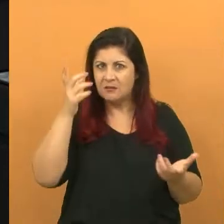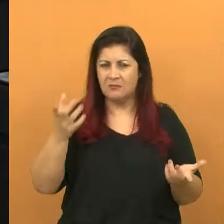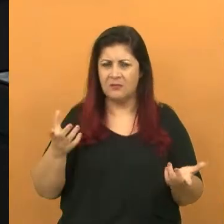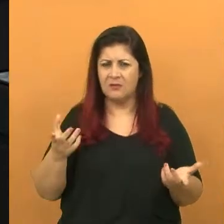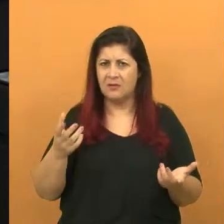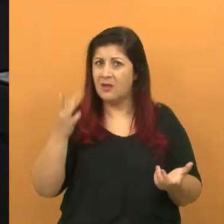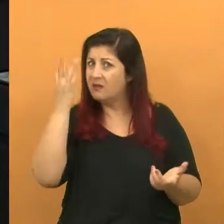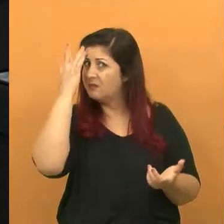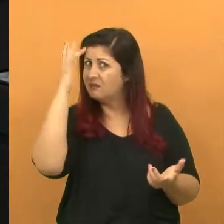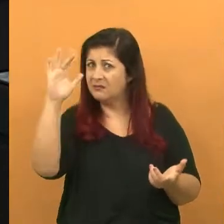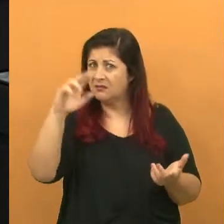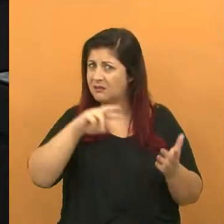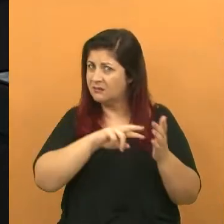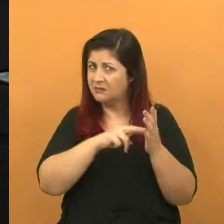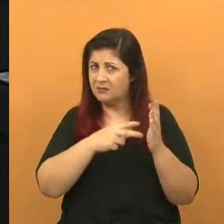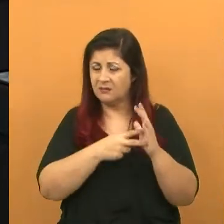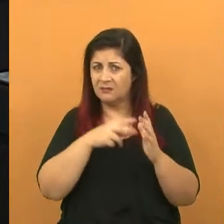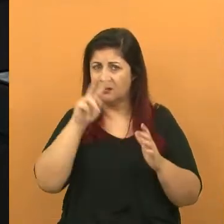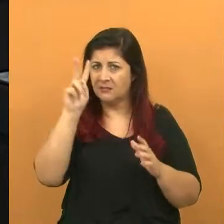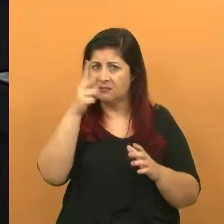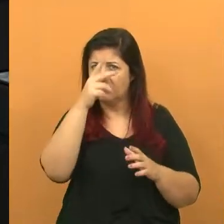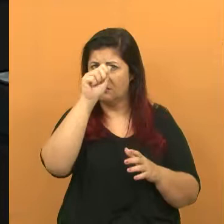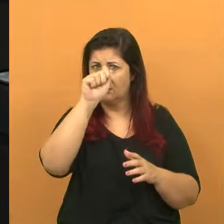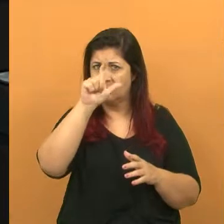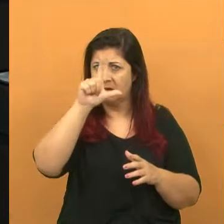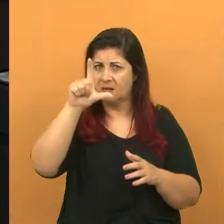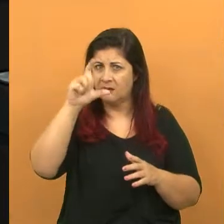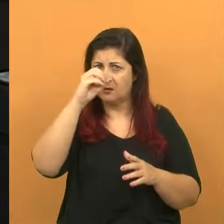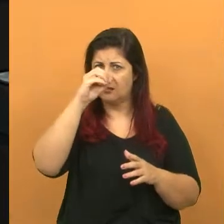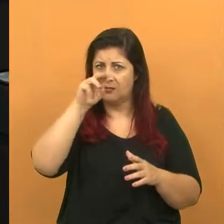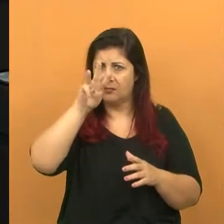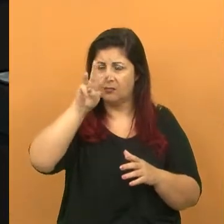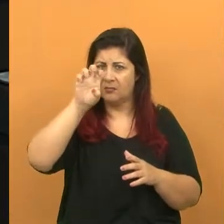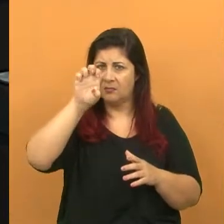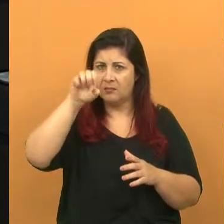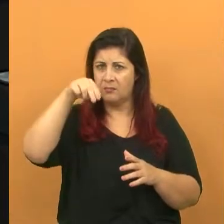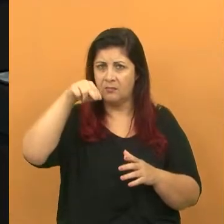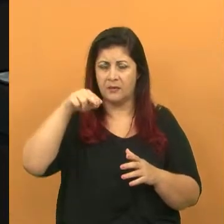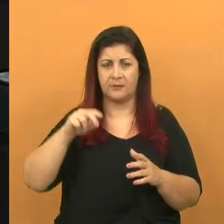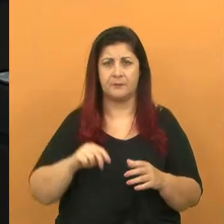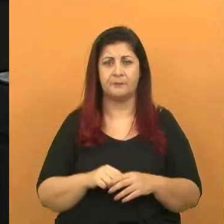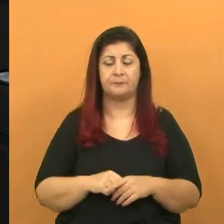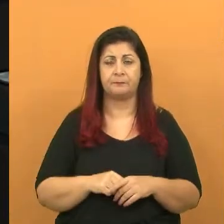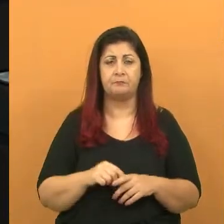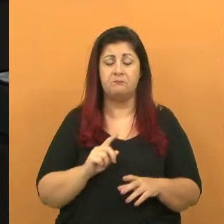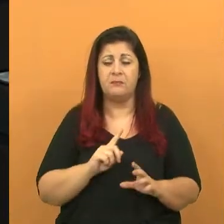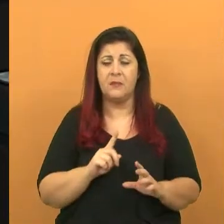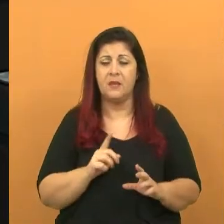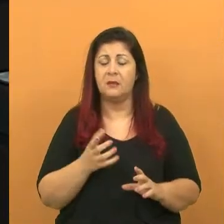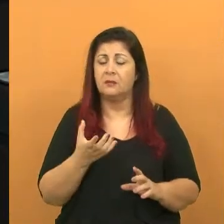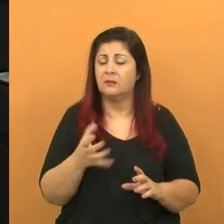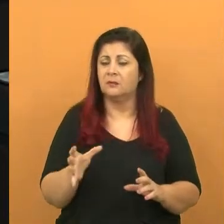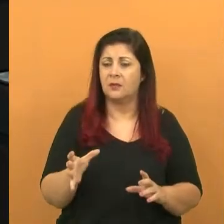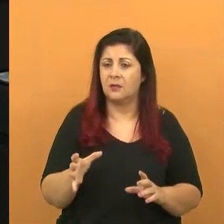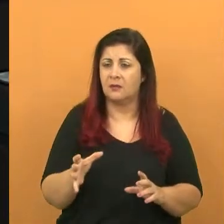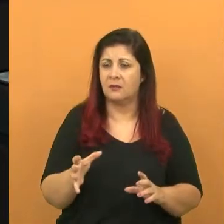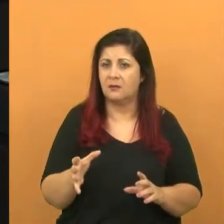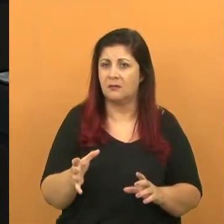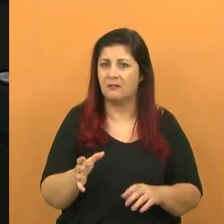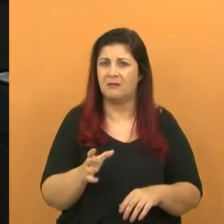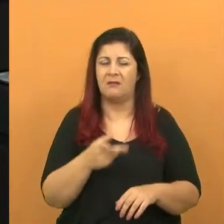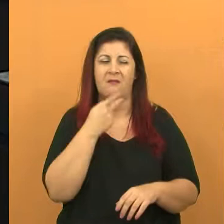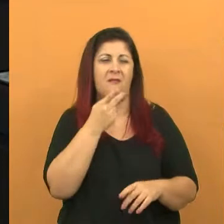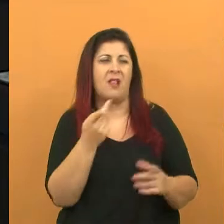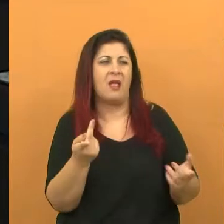o significado do Halloween. Então, eu não estou aqui para fazer a defesa de